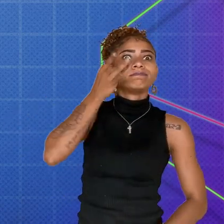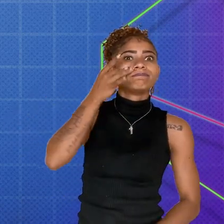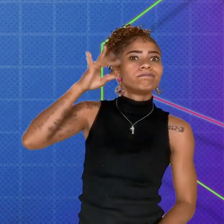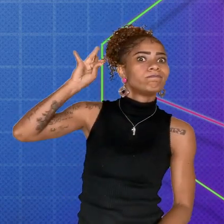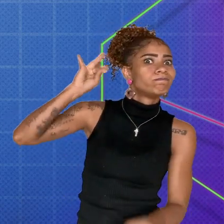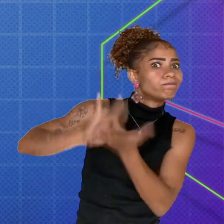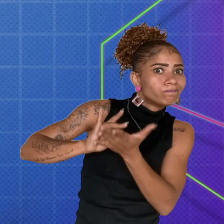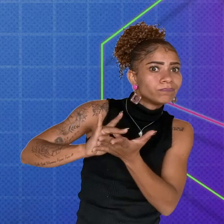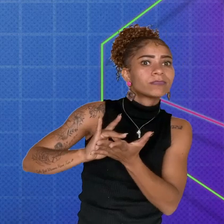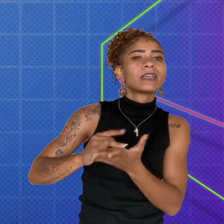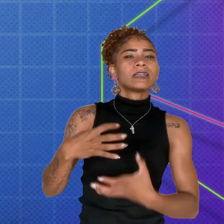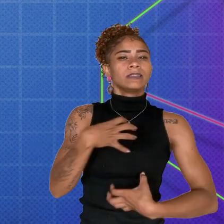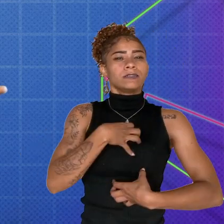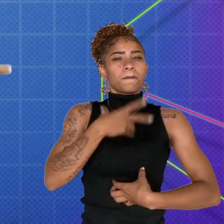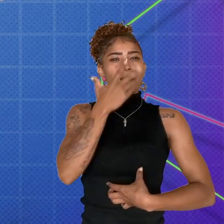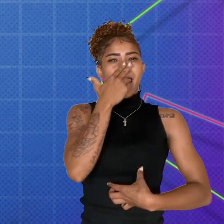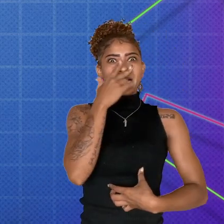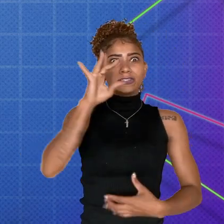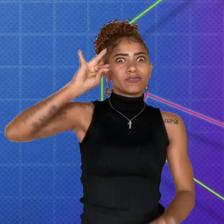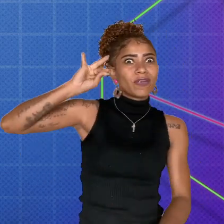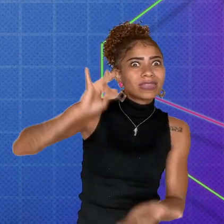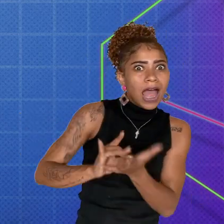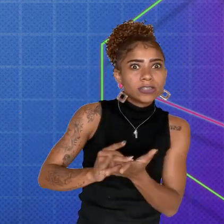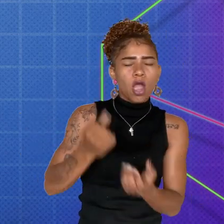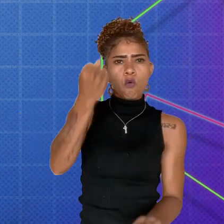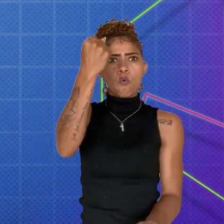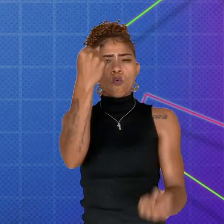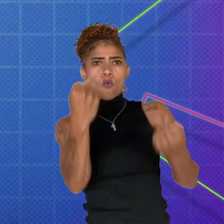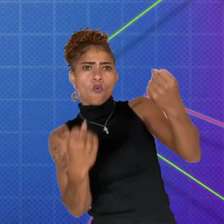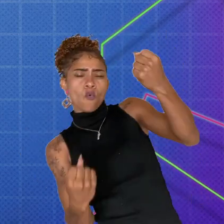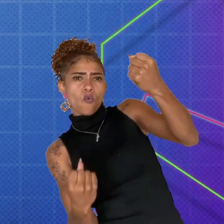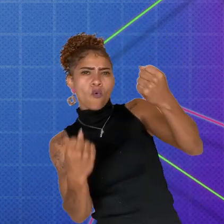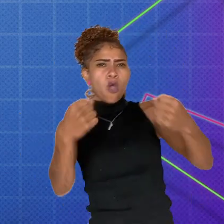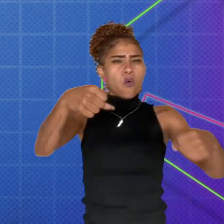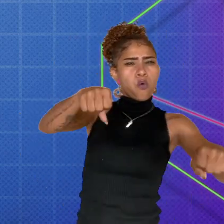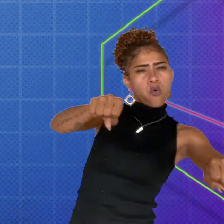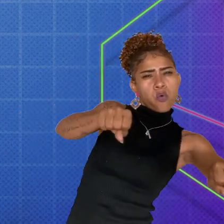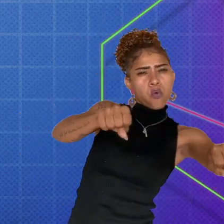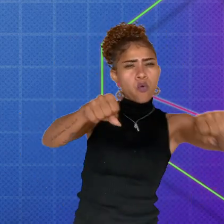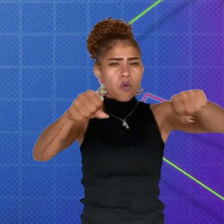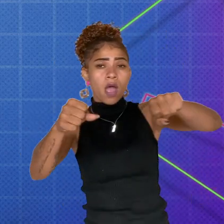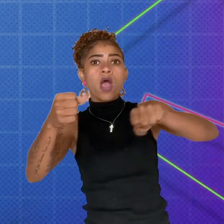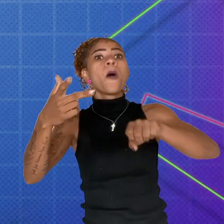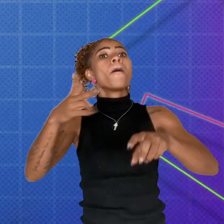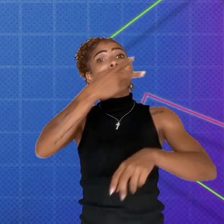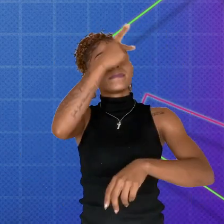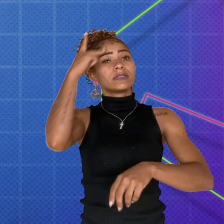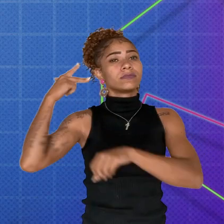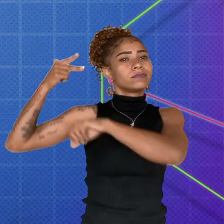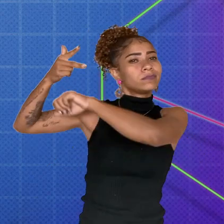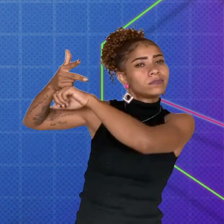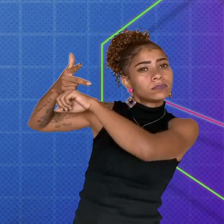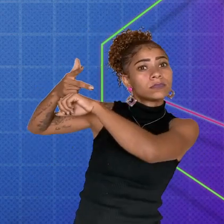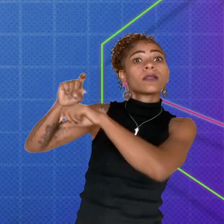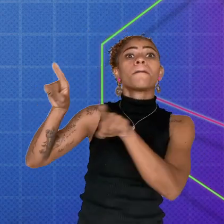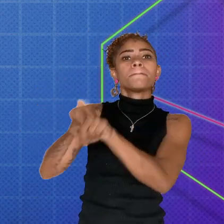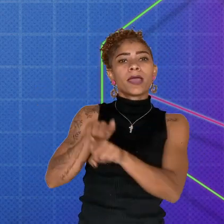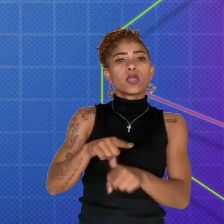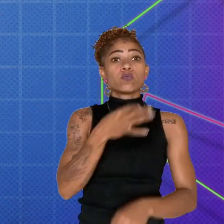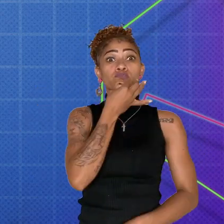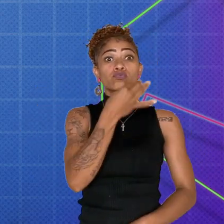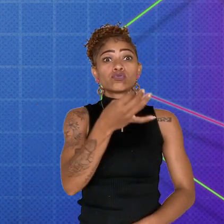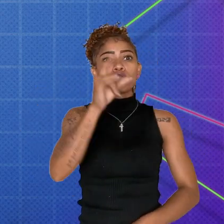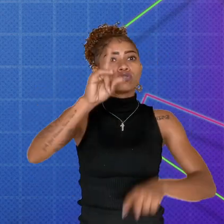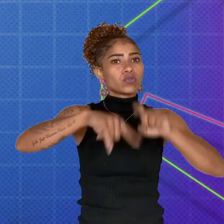realista, dando aos jogadores a sensação de que estão participando de uma corrida real, com uma cobertura ao vivo. Som de objetos. O